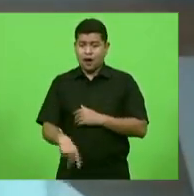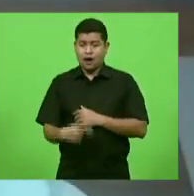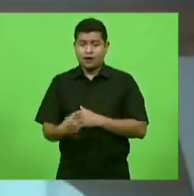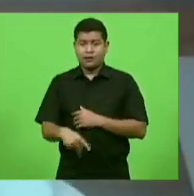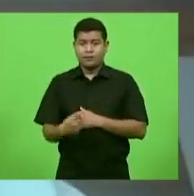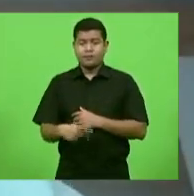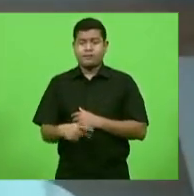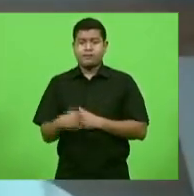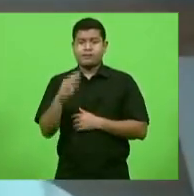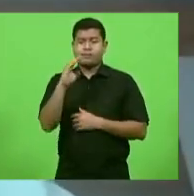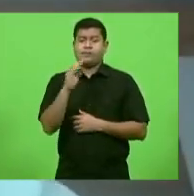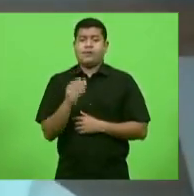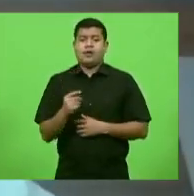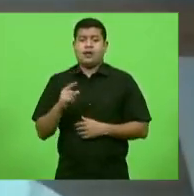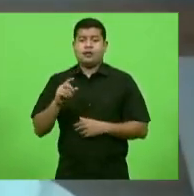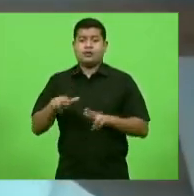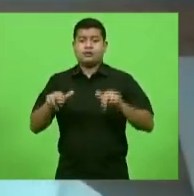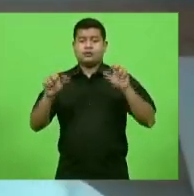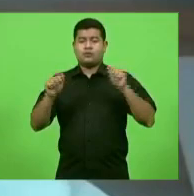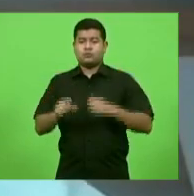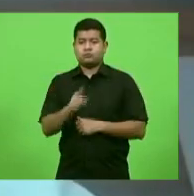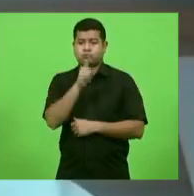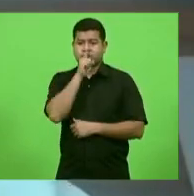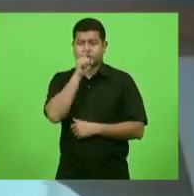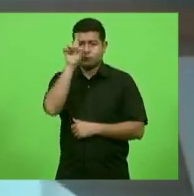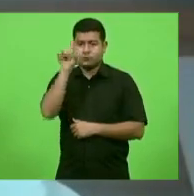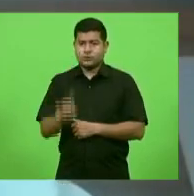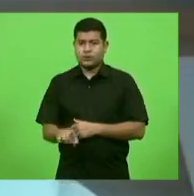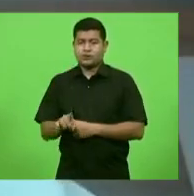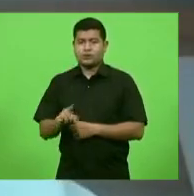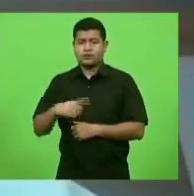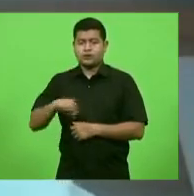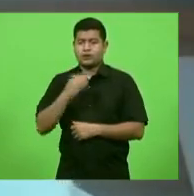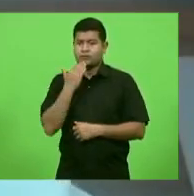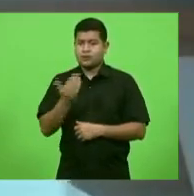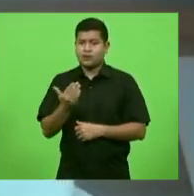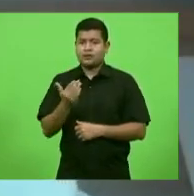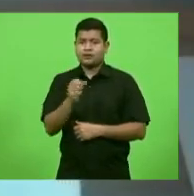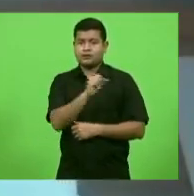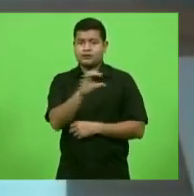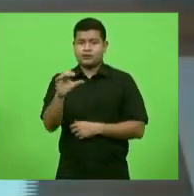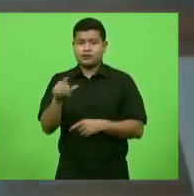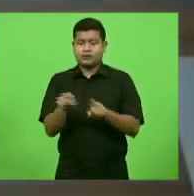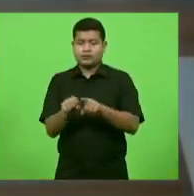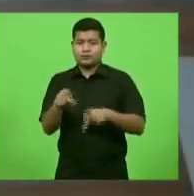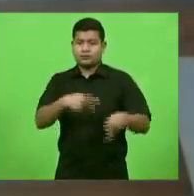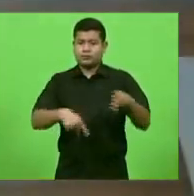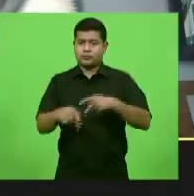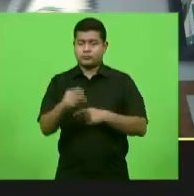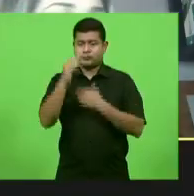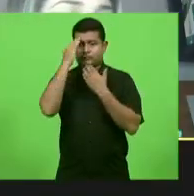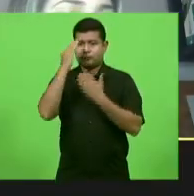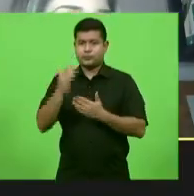a justiça e o direito calou. Esse é o nosso pedido por Santa Catarina e pelos catarinenses. Muito obrigada.